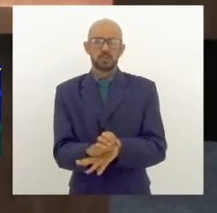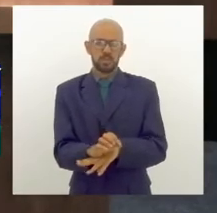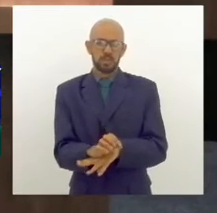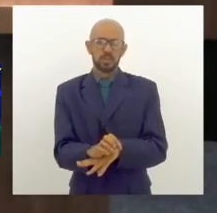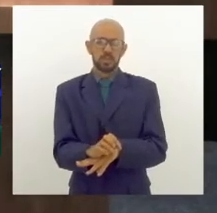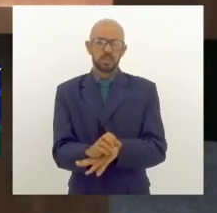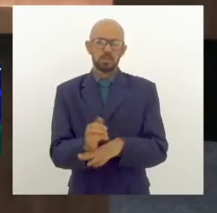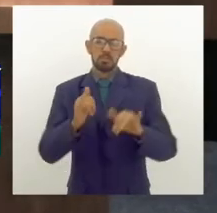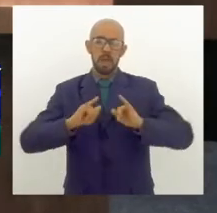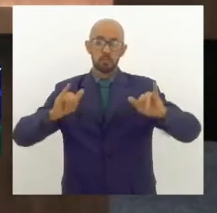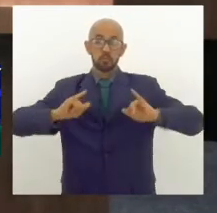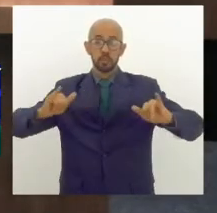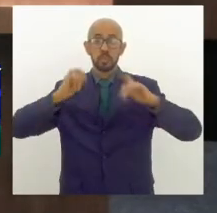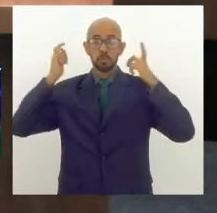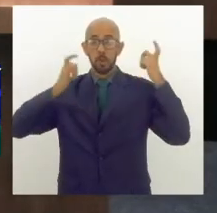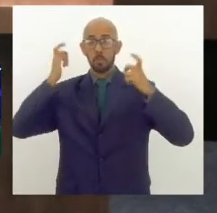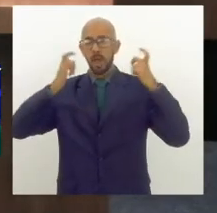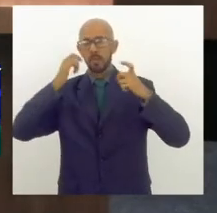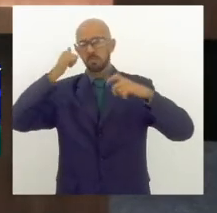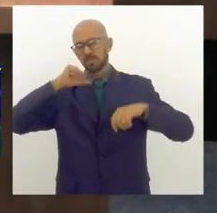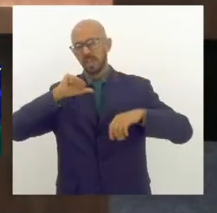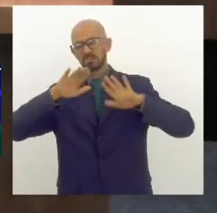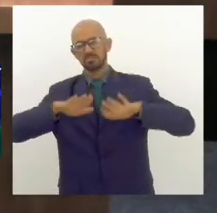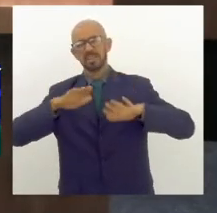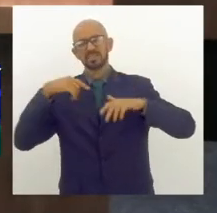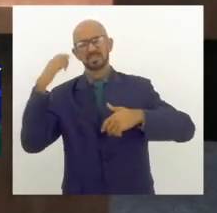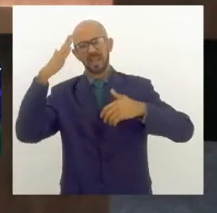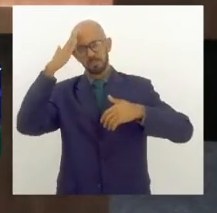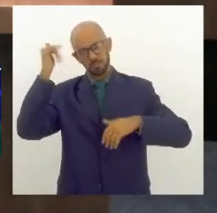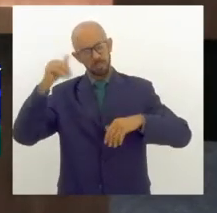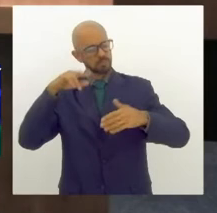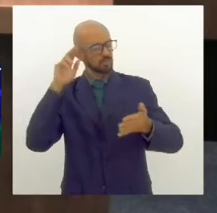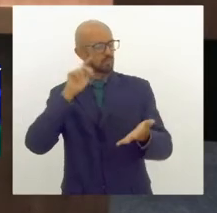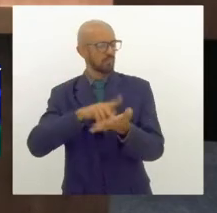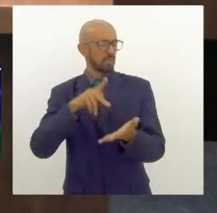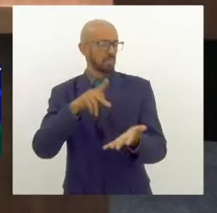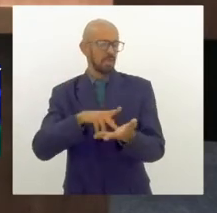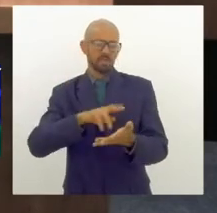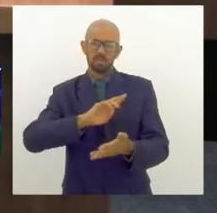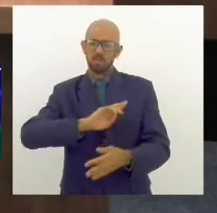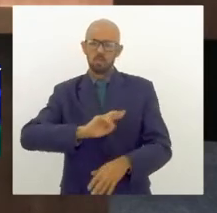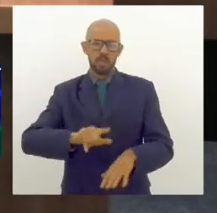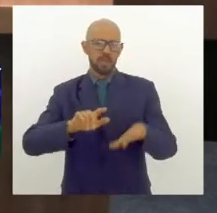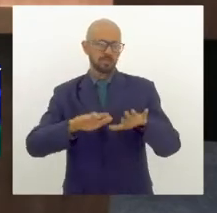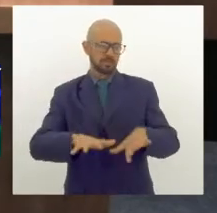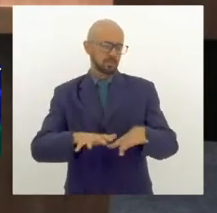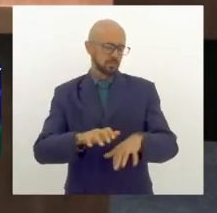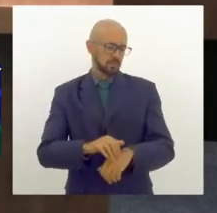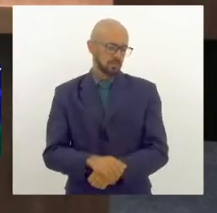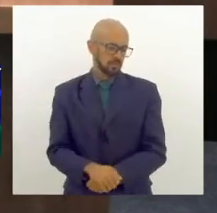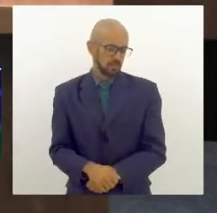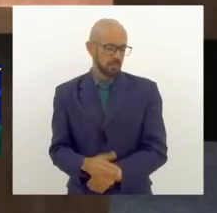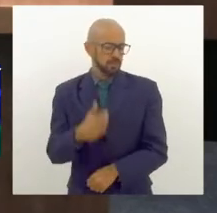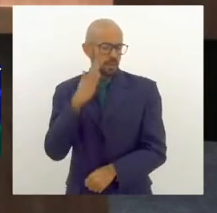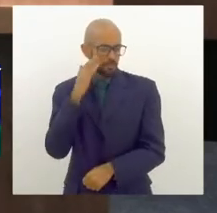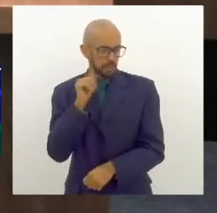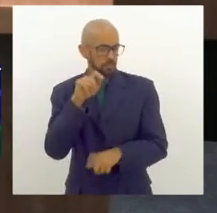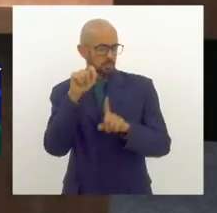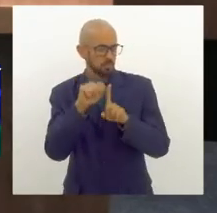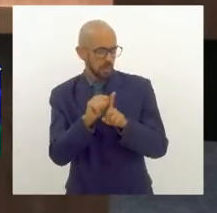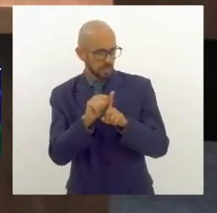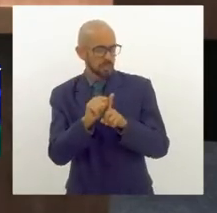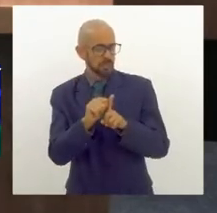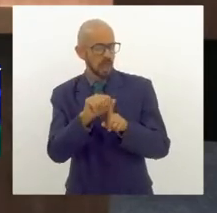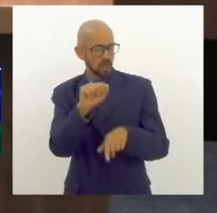as mulheres, mas sabemos perfeitamente que não é isso que parece. Sabemos que o mês Agosto